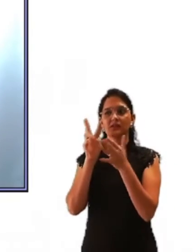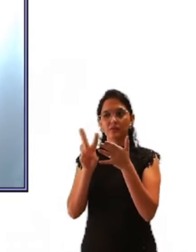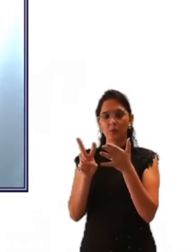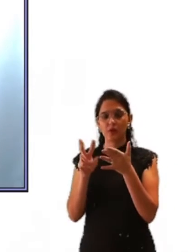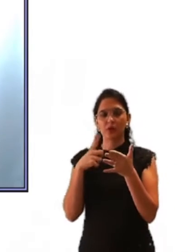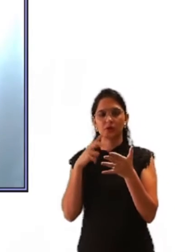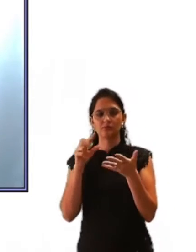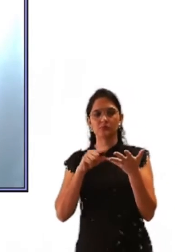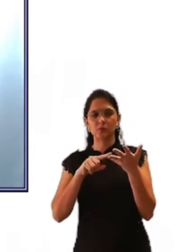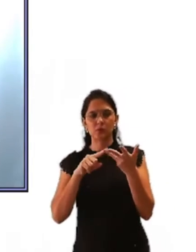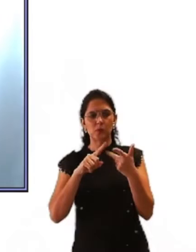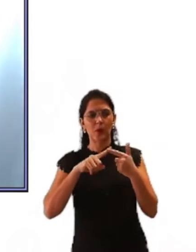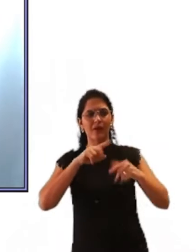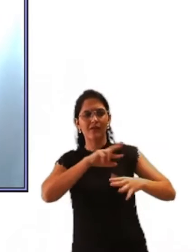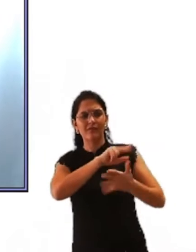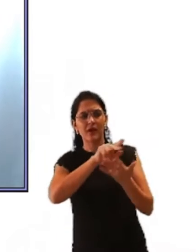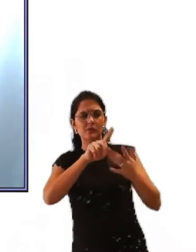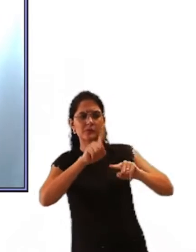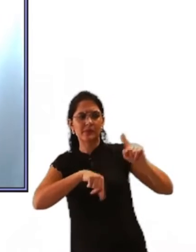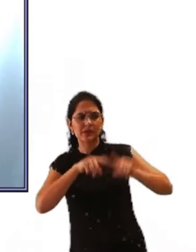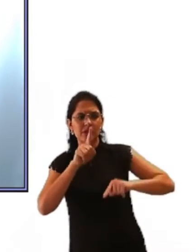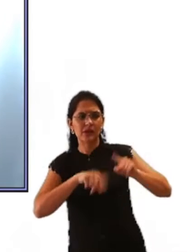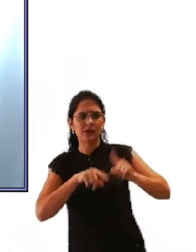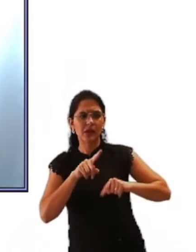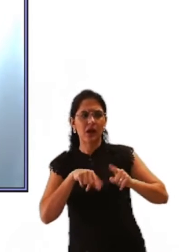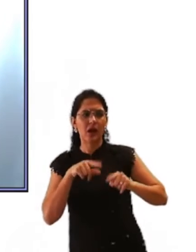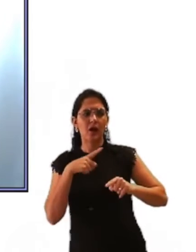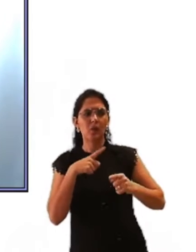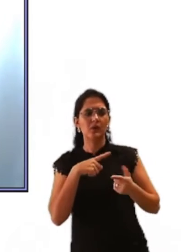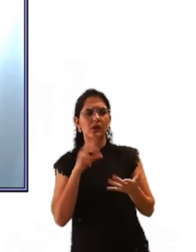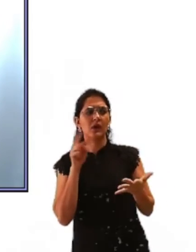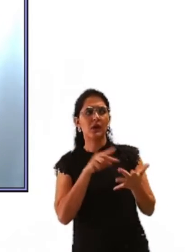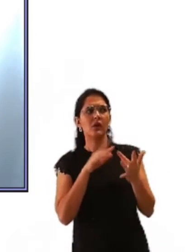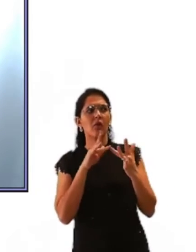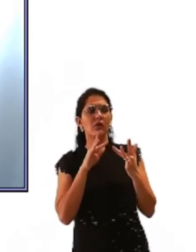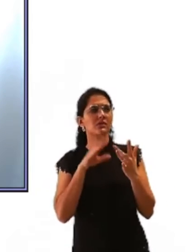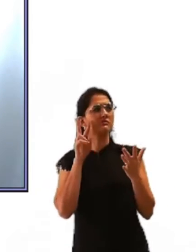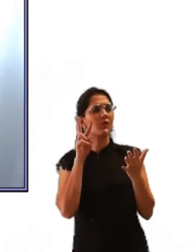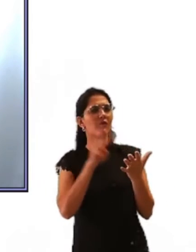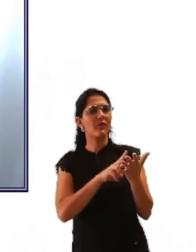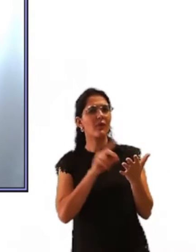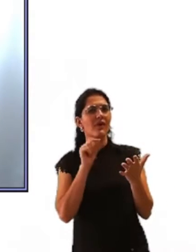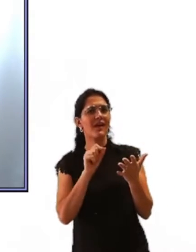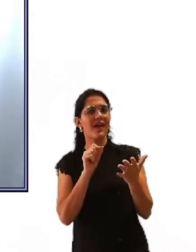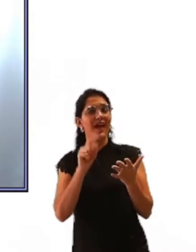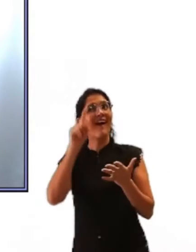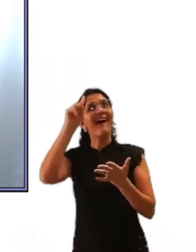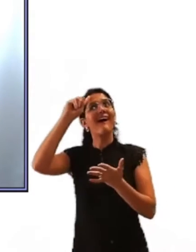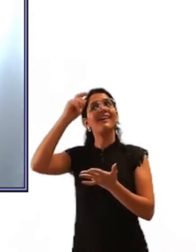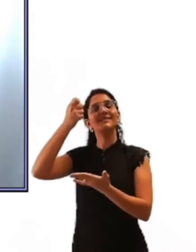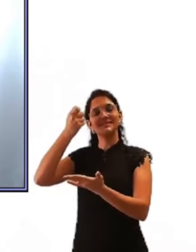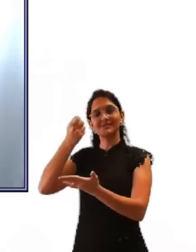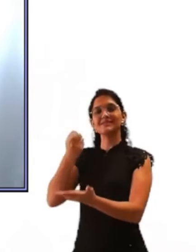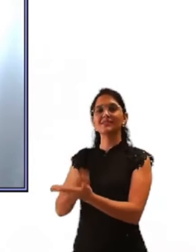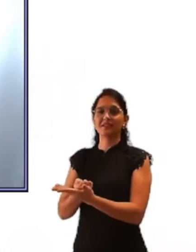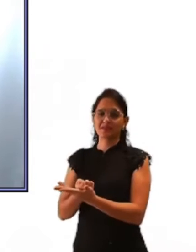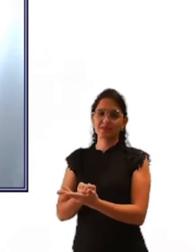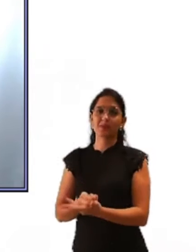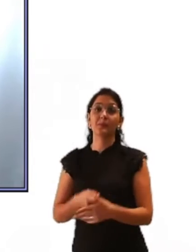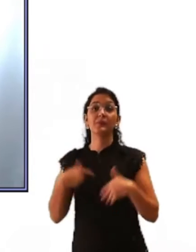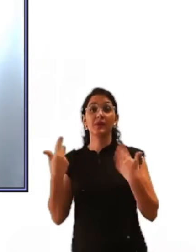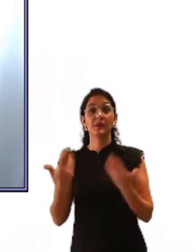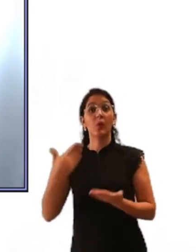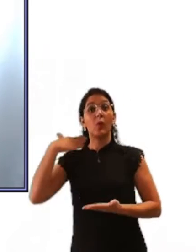aquele material que foi produzido sem o contraditório, e isso venha a confirmar a sua decisão. Então, no